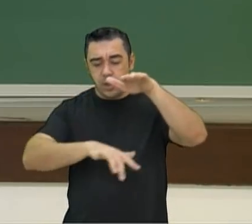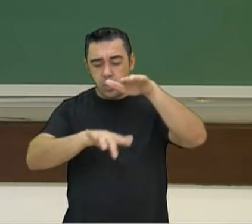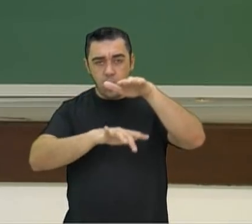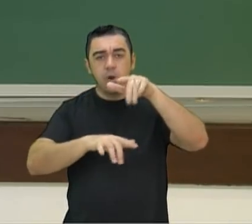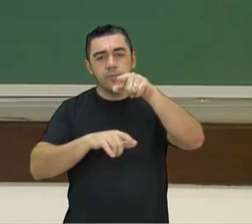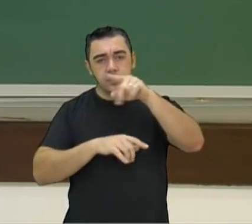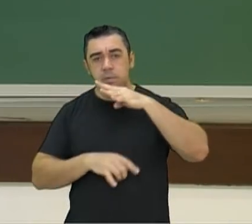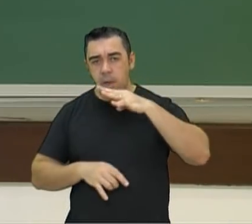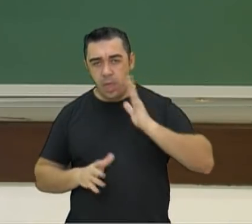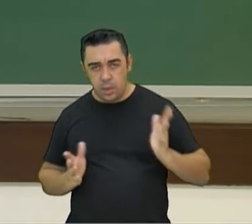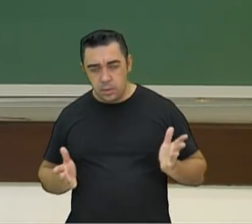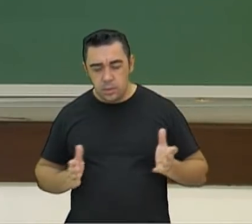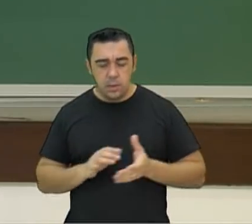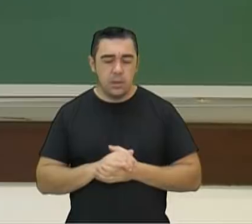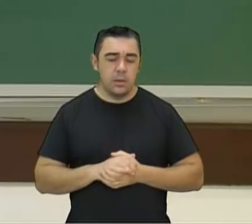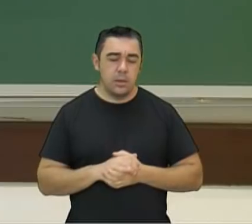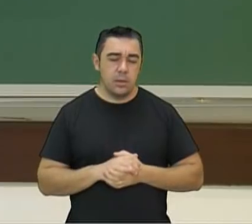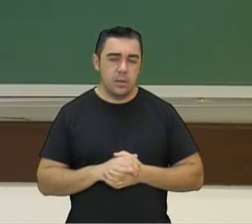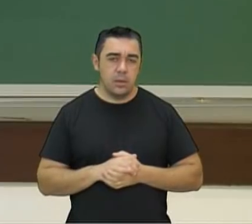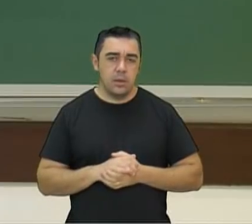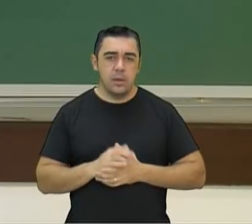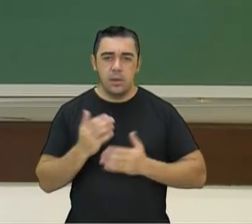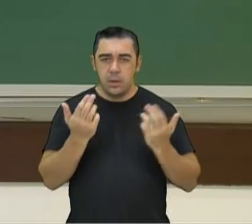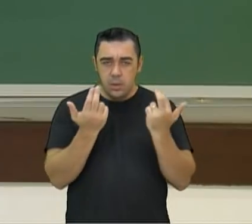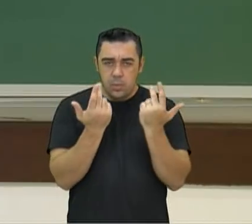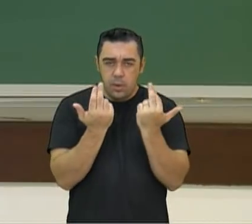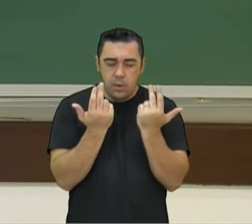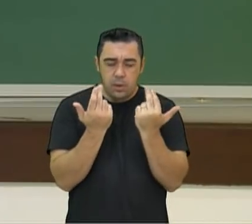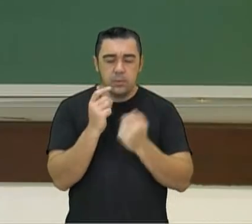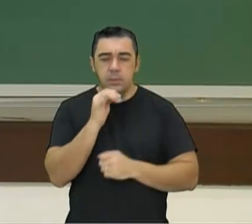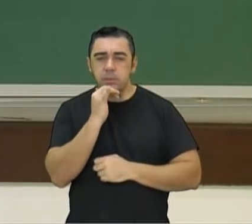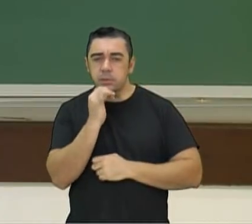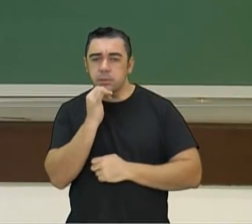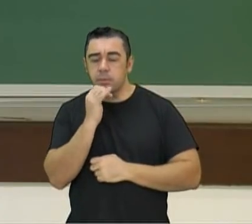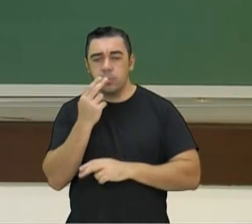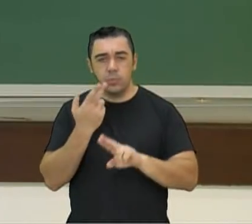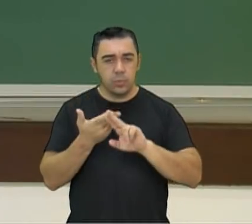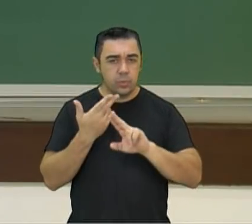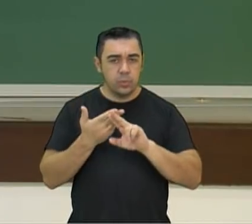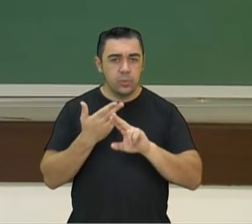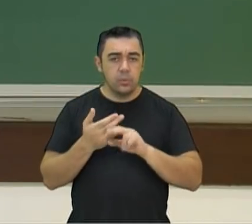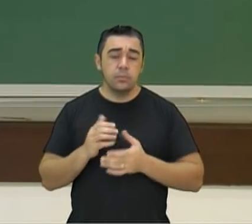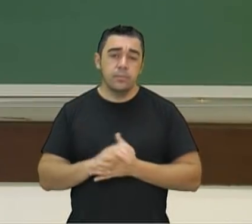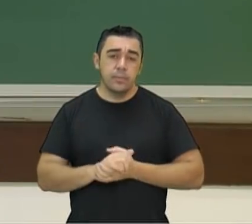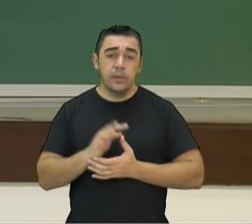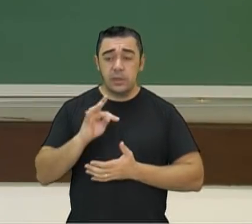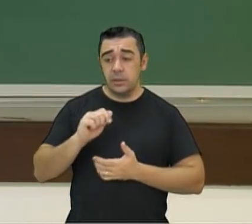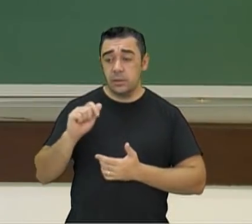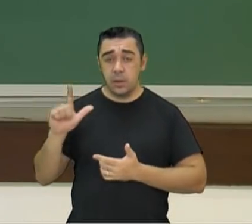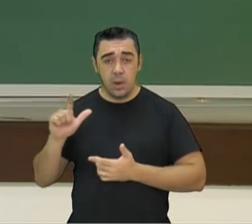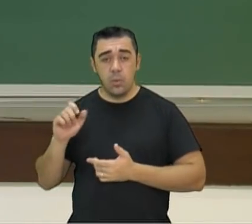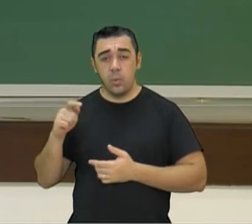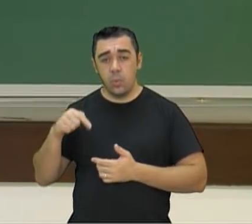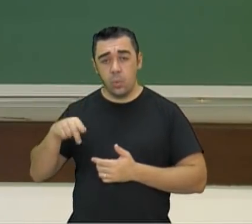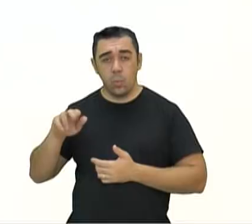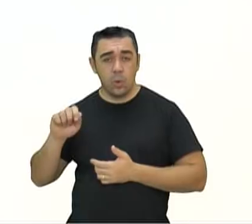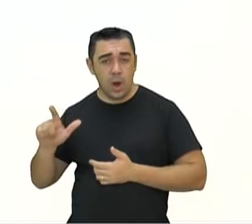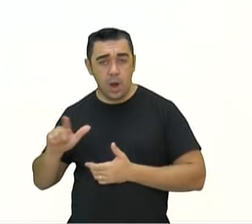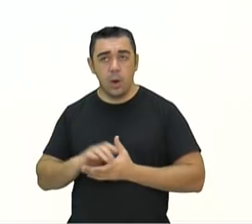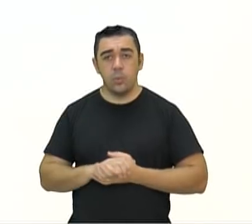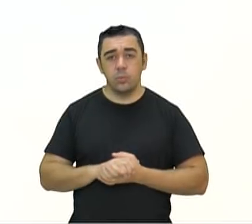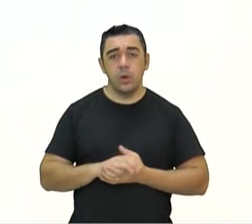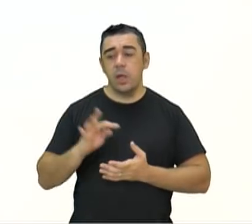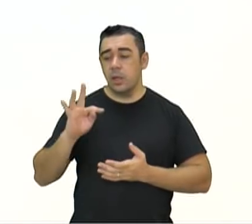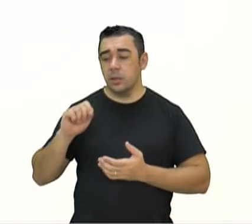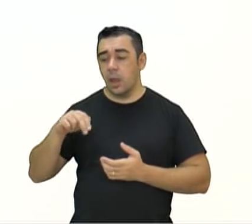conhecem essa situação, né? Então, para o grau de igualdade, eu geralmente utilizo tal qual, tanto quanto, né? Eu posso